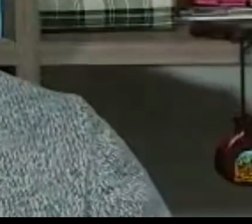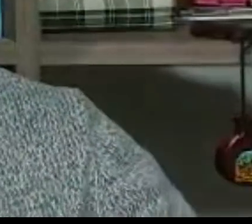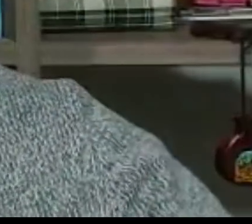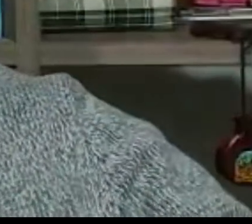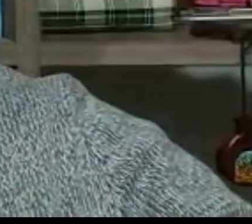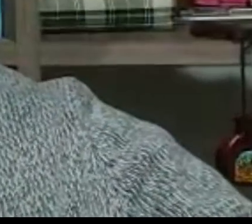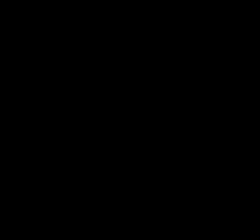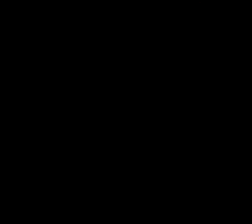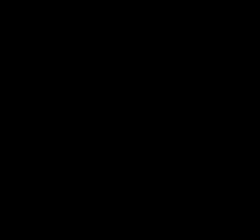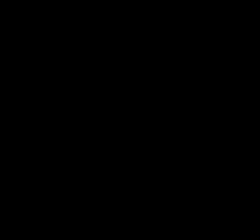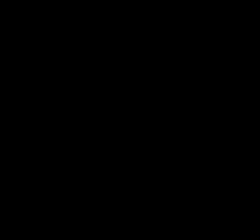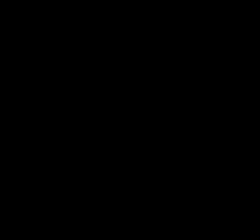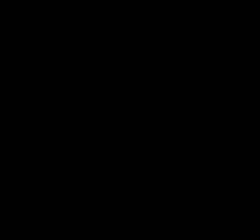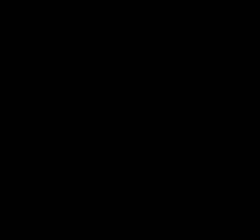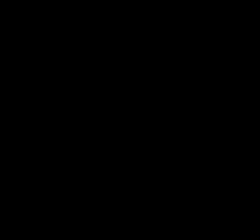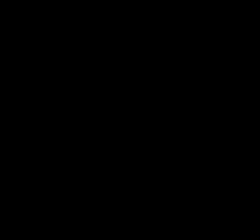mais.